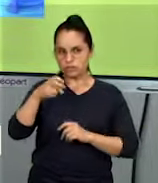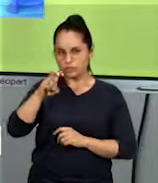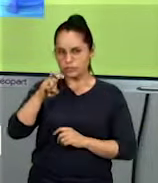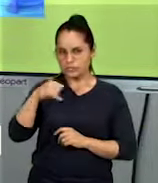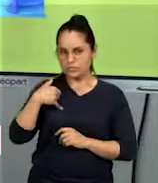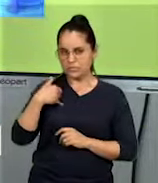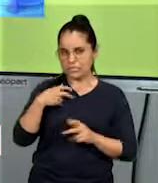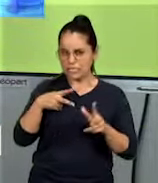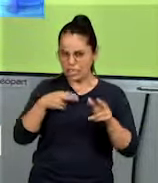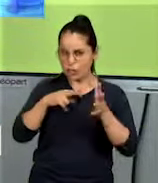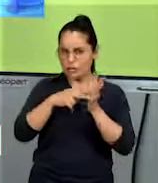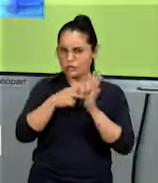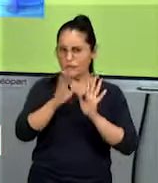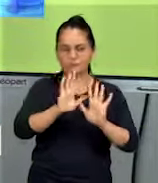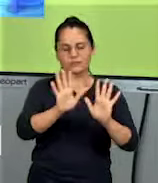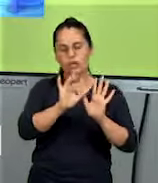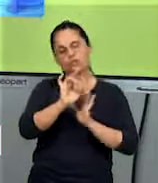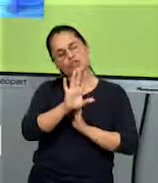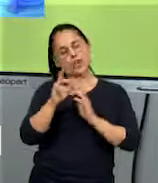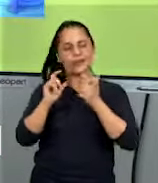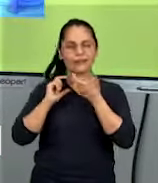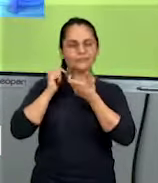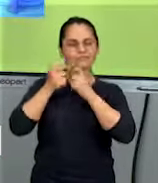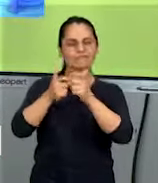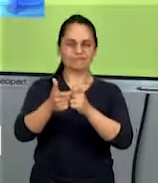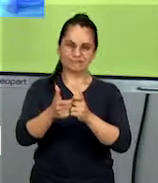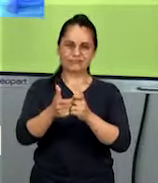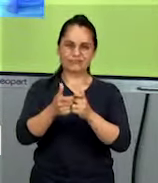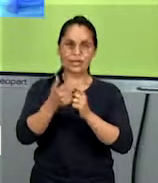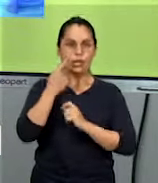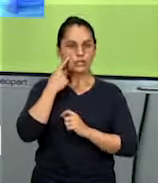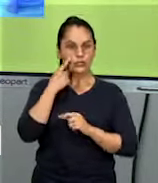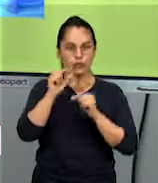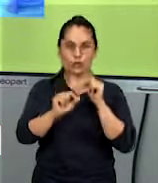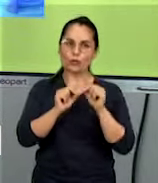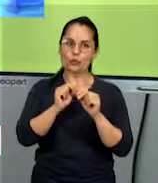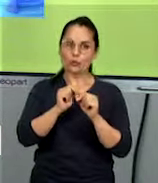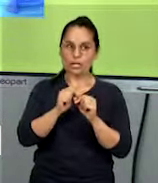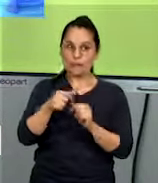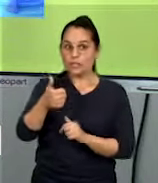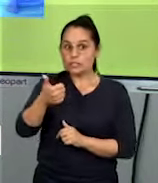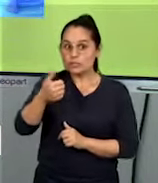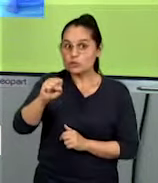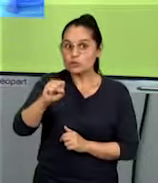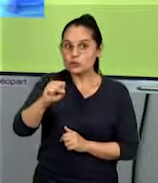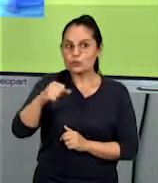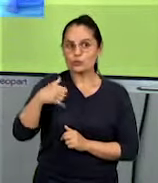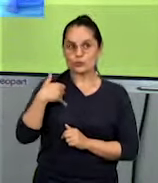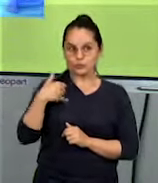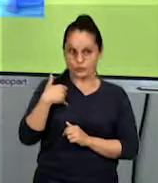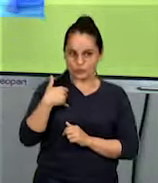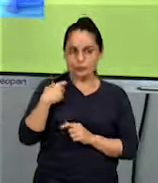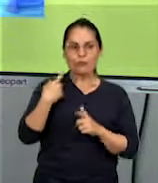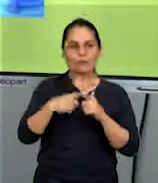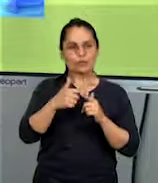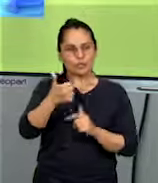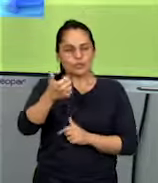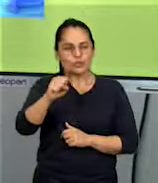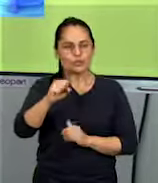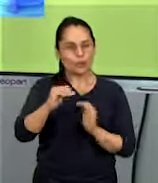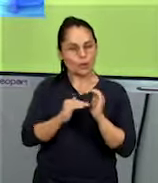esse significado, ela é mais uma tradição. A gente vê muita festa de 18 anos, porque os 18 anos